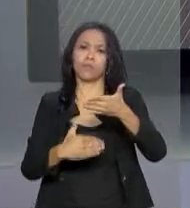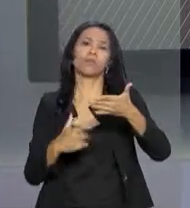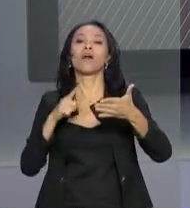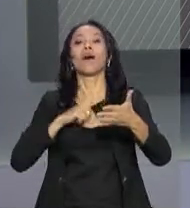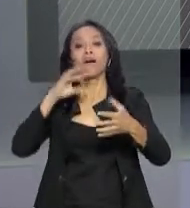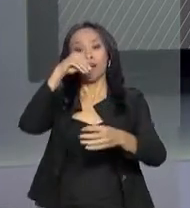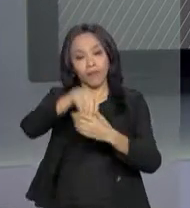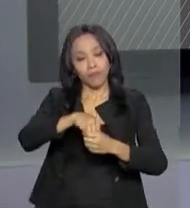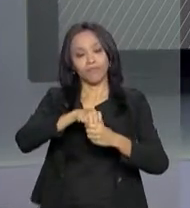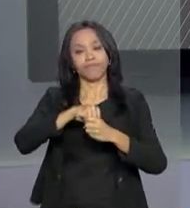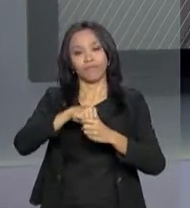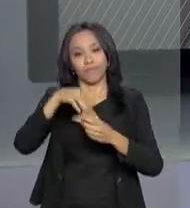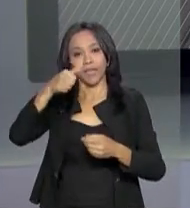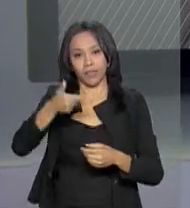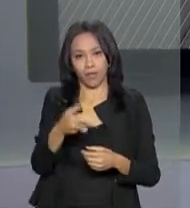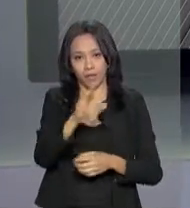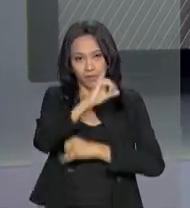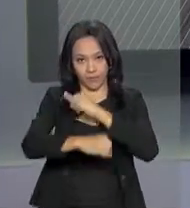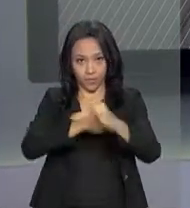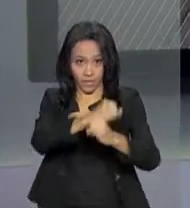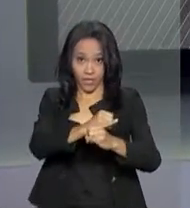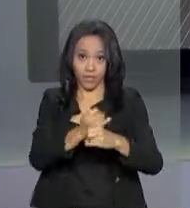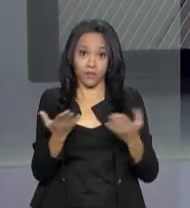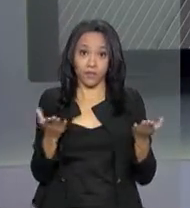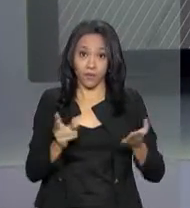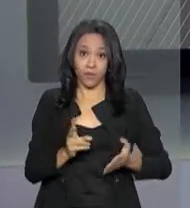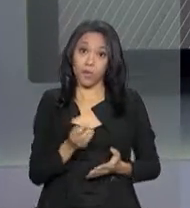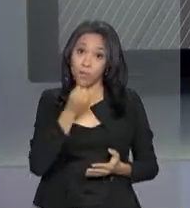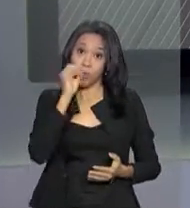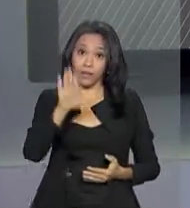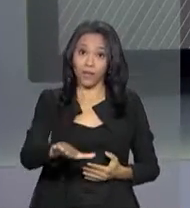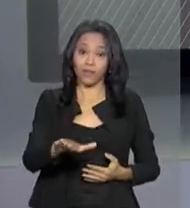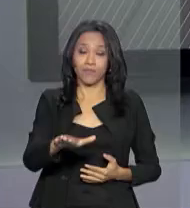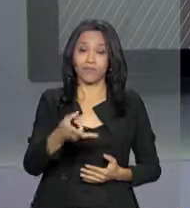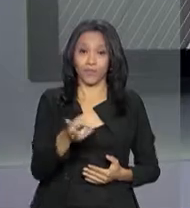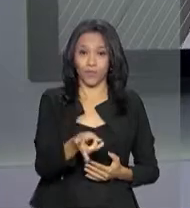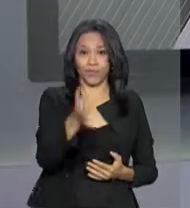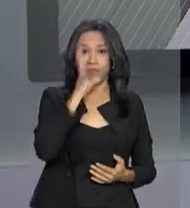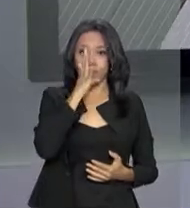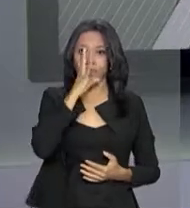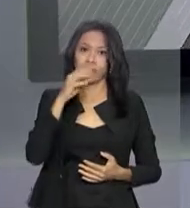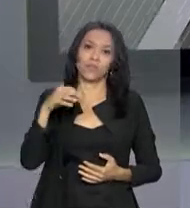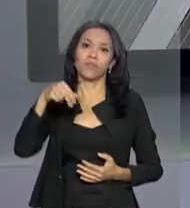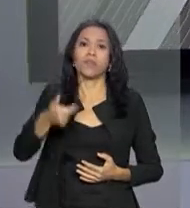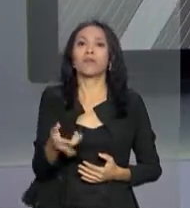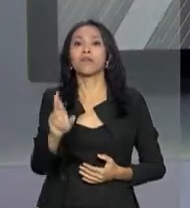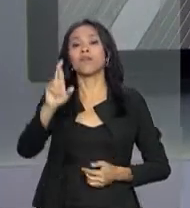programação também está na página da NBR na internet. Uma boa tarde para você e continue com a